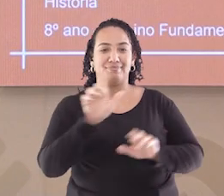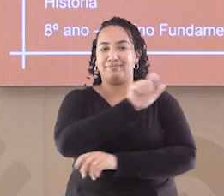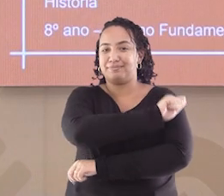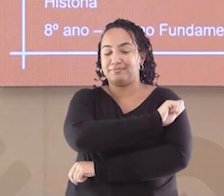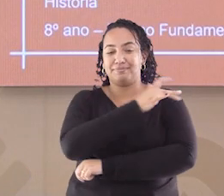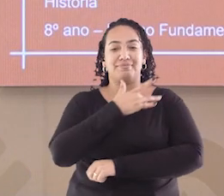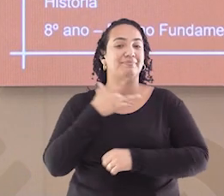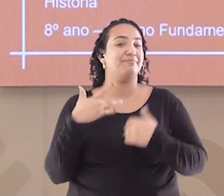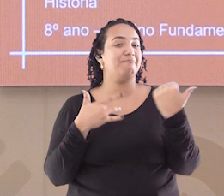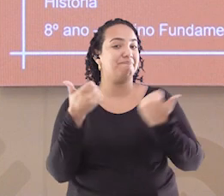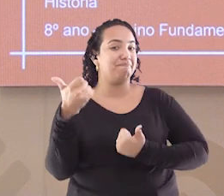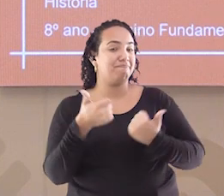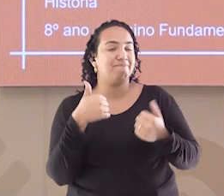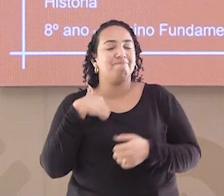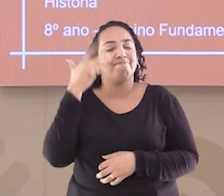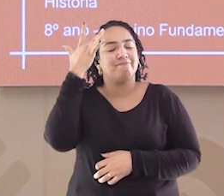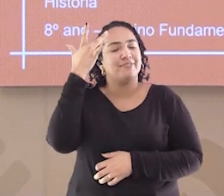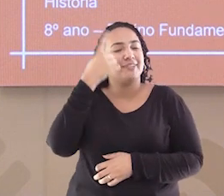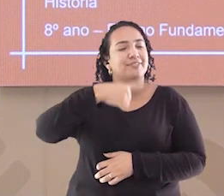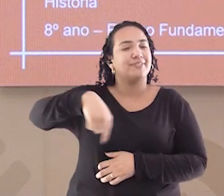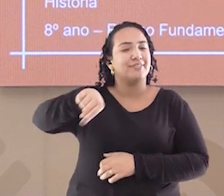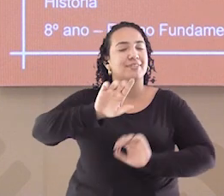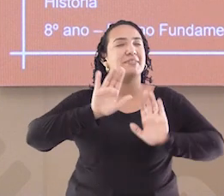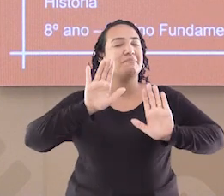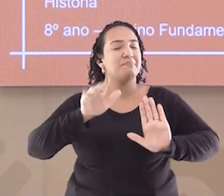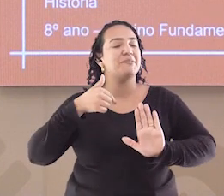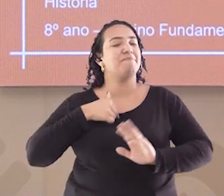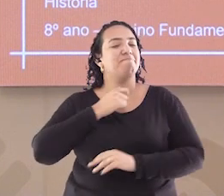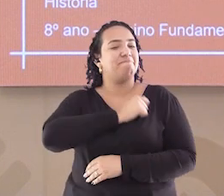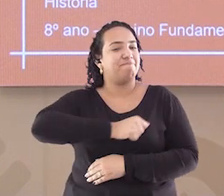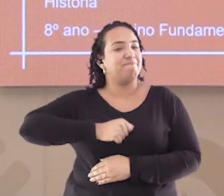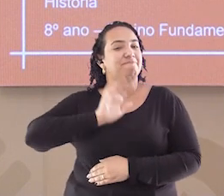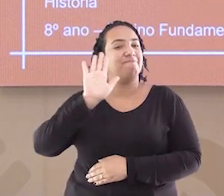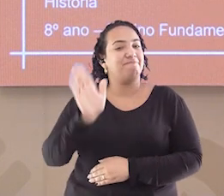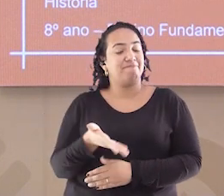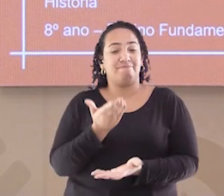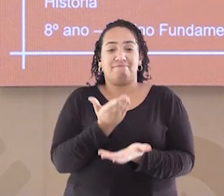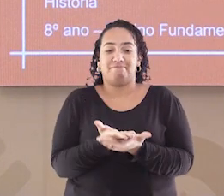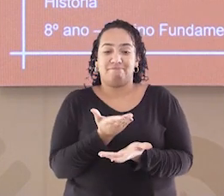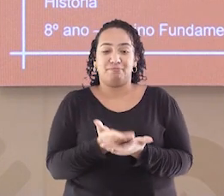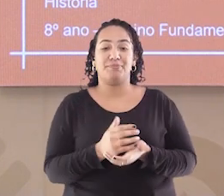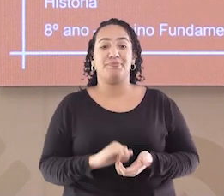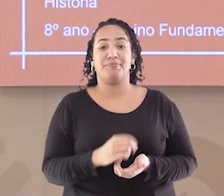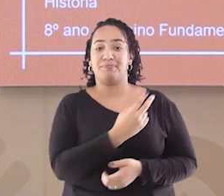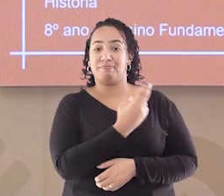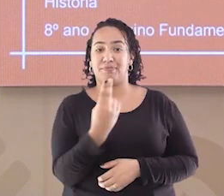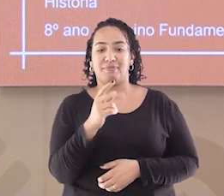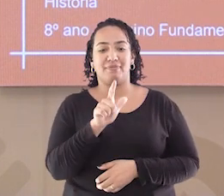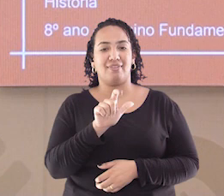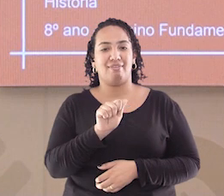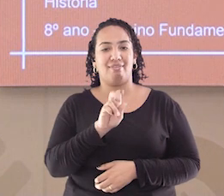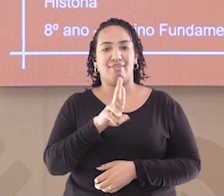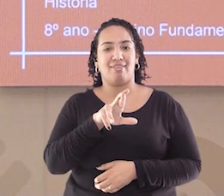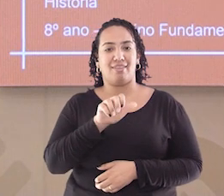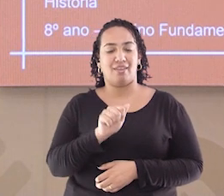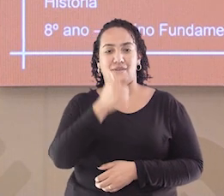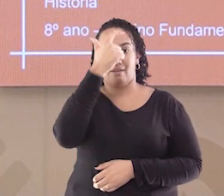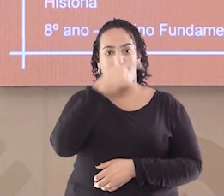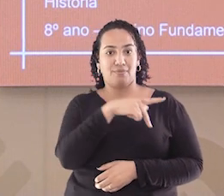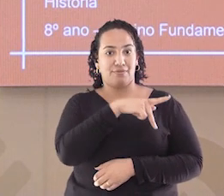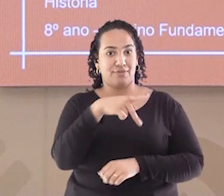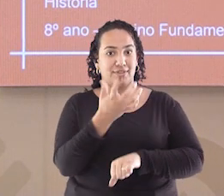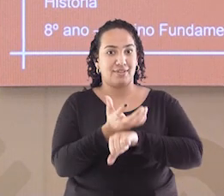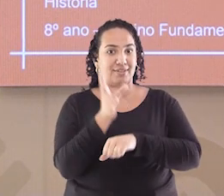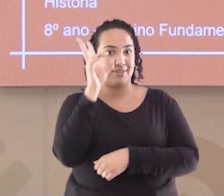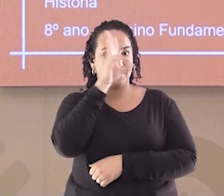estudantes, tudo bem com vocês? Não sei vocês, mas eu já estava morrendo de saudade das nossas aulas. Meu nome é Laura e sou professora de